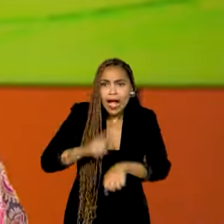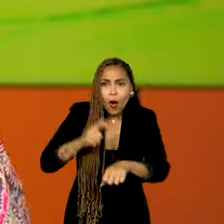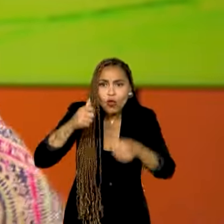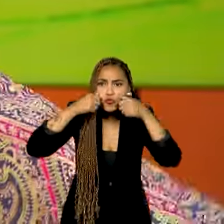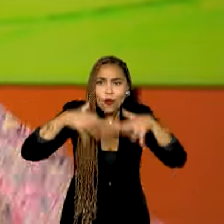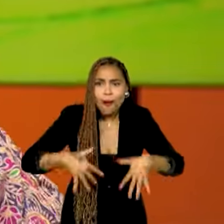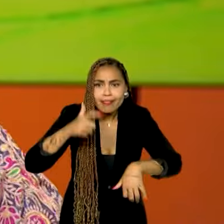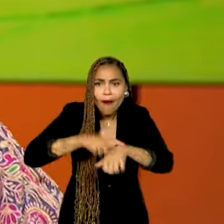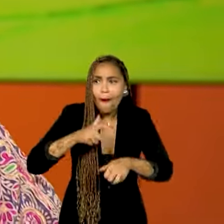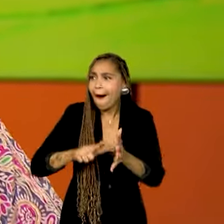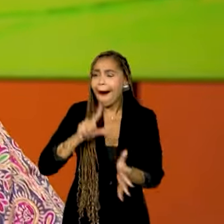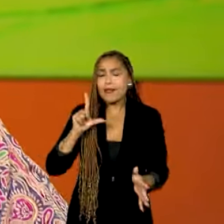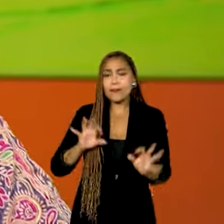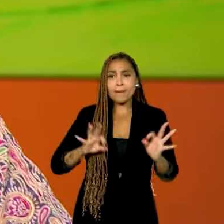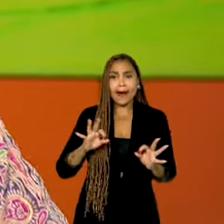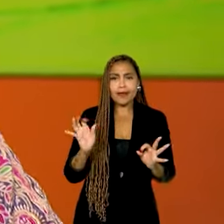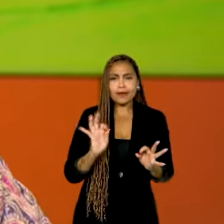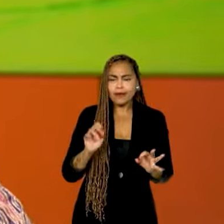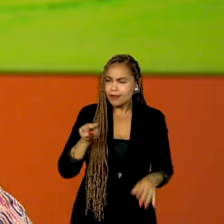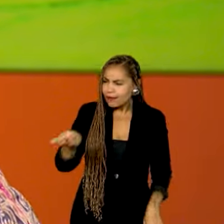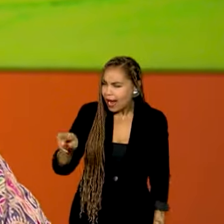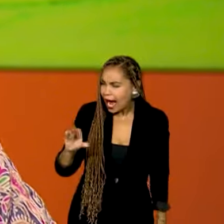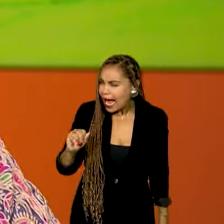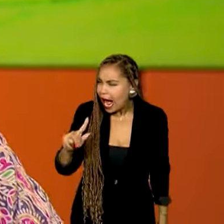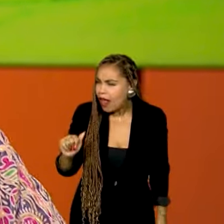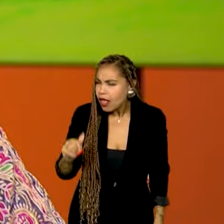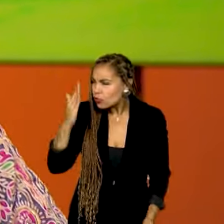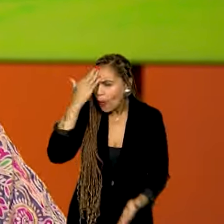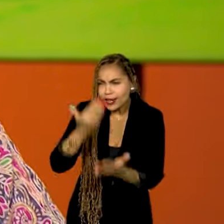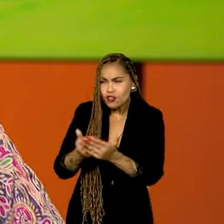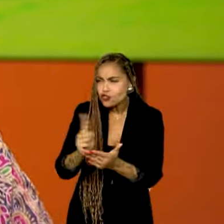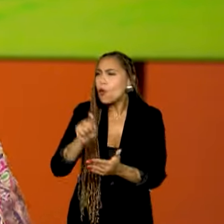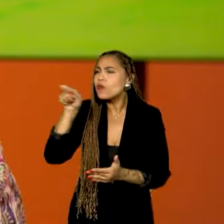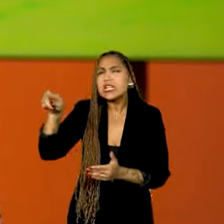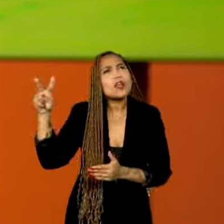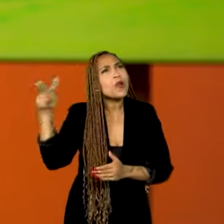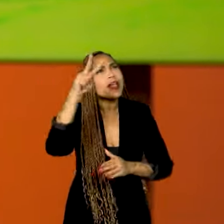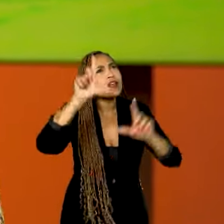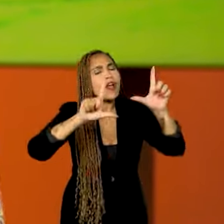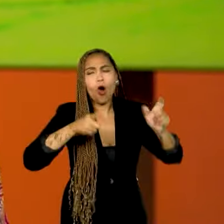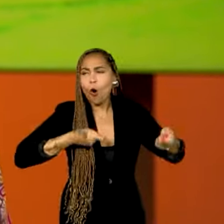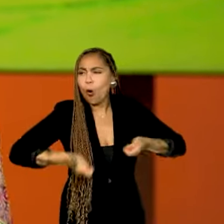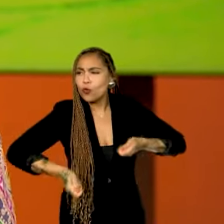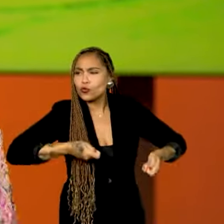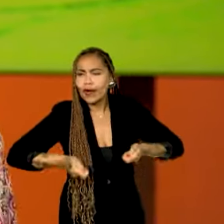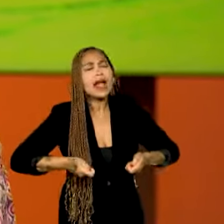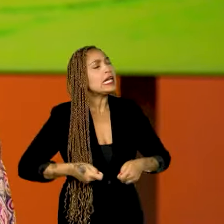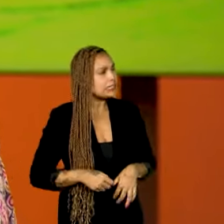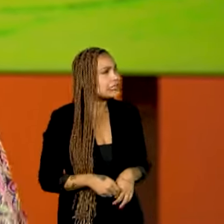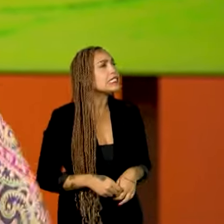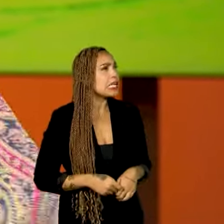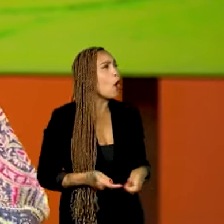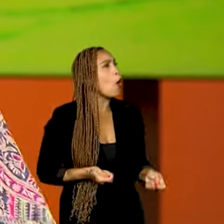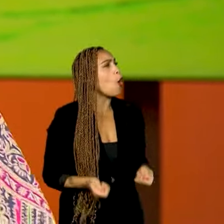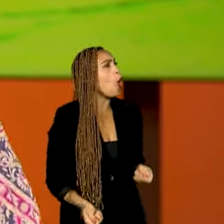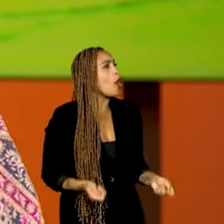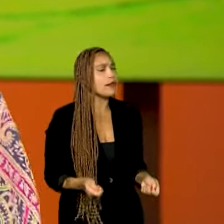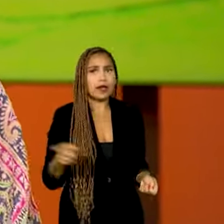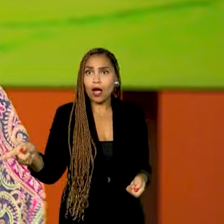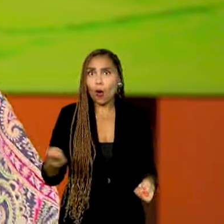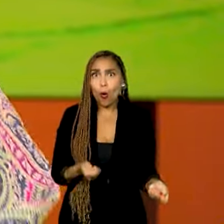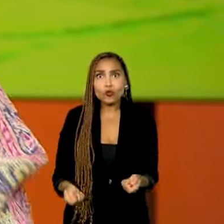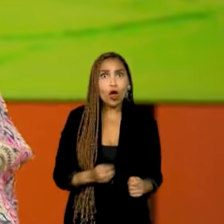eu falei, Carla! Eu falei, não tô acreditando que você tá olhando o monitor, você tá se controlando. É, não, porque aí eu fico controlando tudo, porque ela controlava